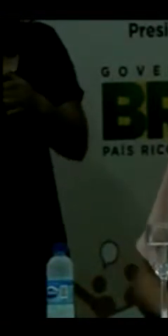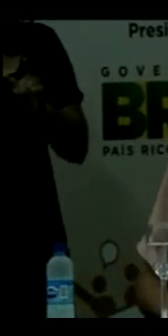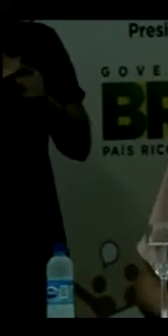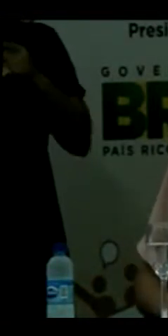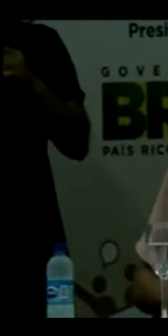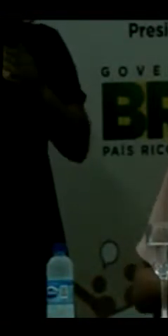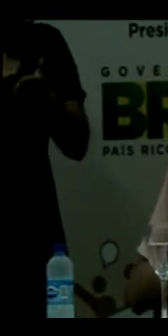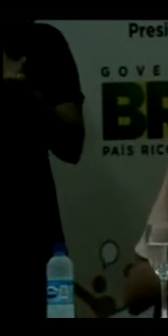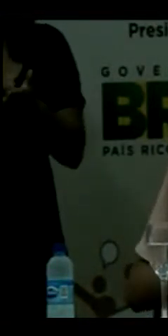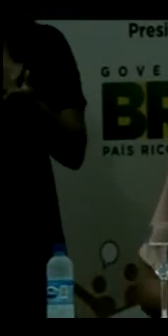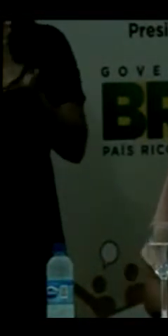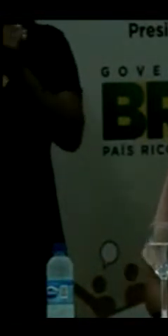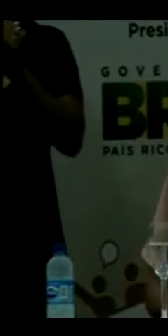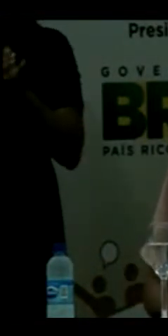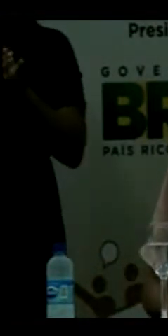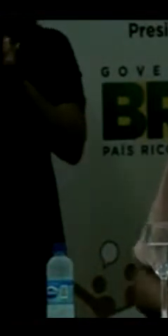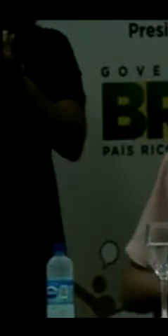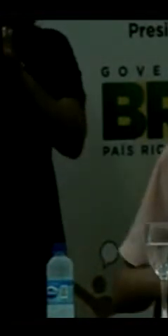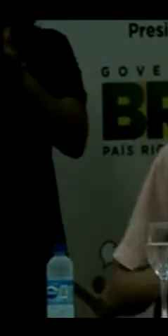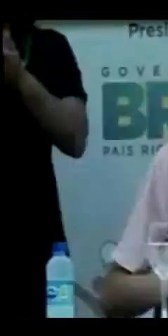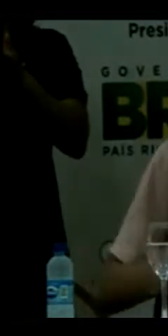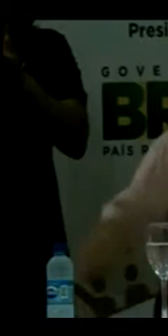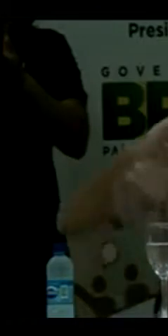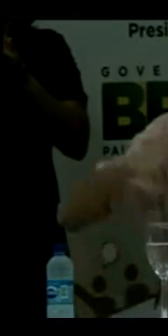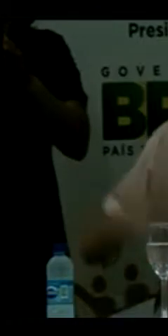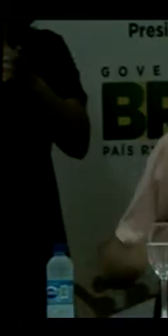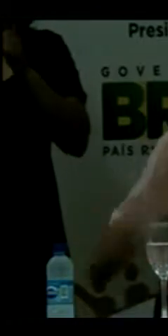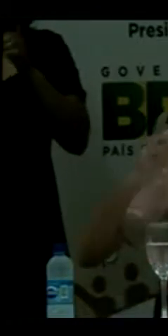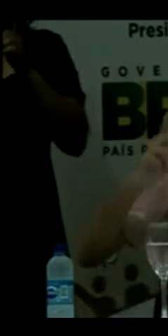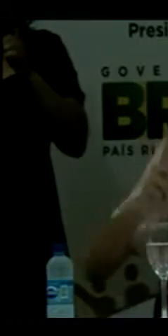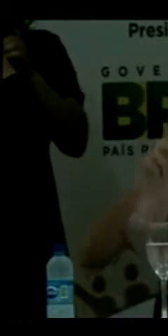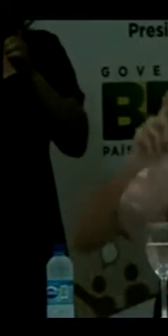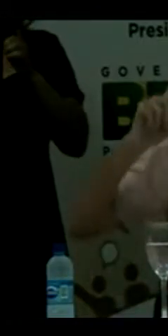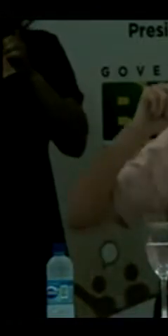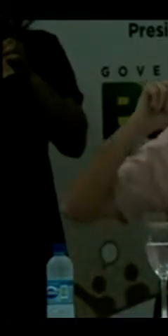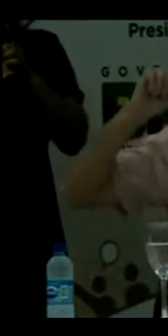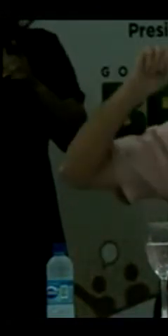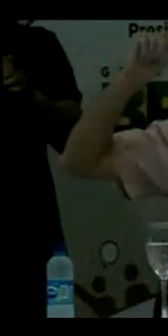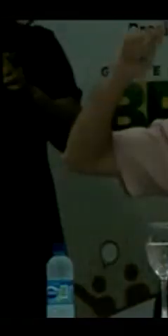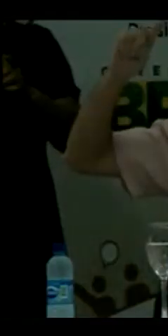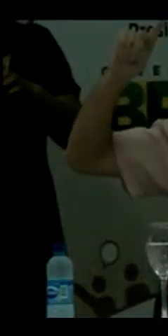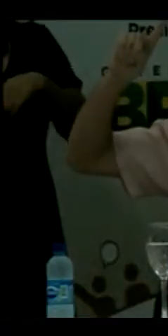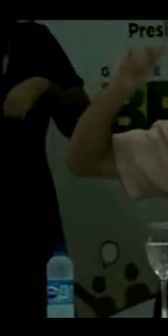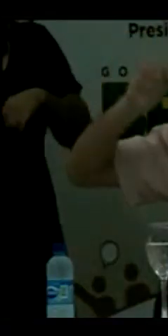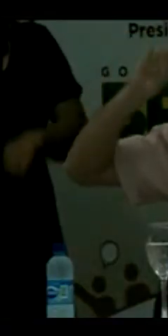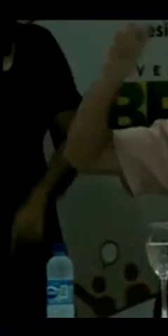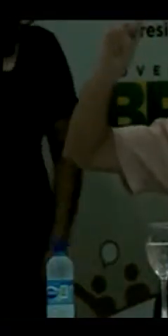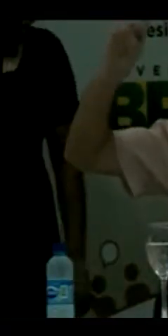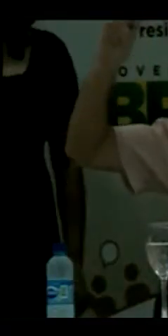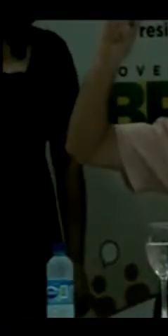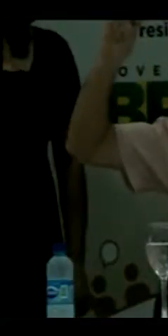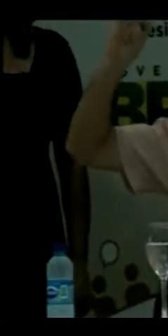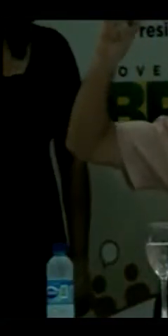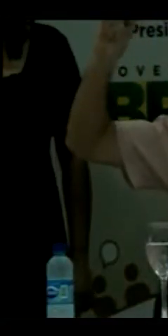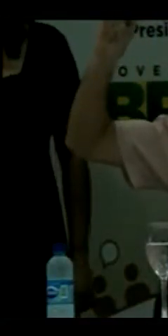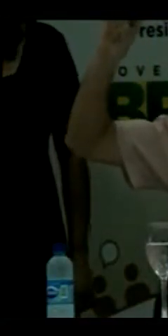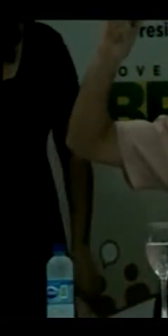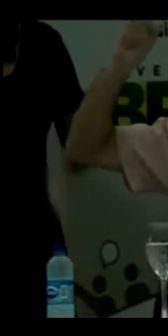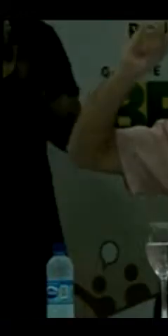no finalzinho, mas ele vai começar com uma dinâmica, tá? Como todo mundo aqui é uma pessoa, a gente já